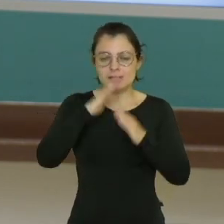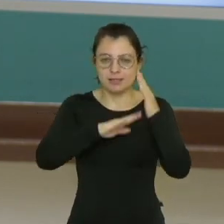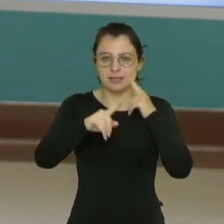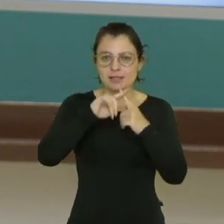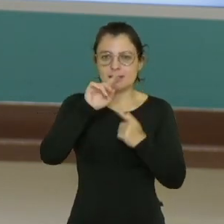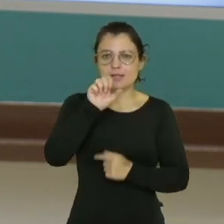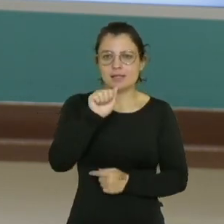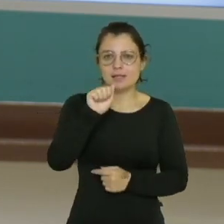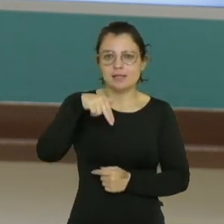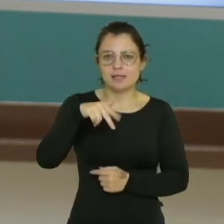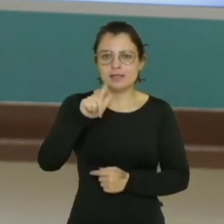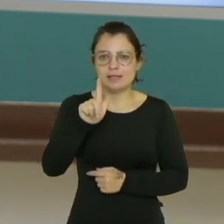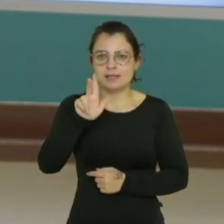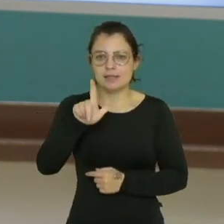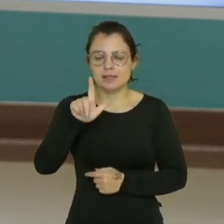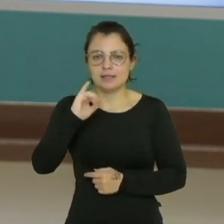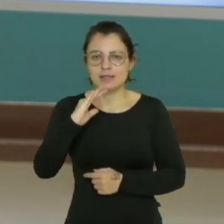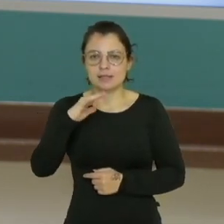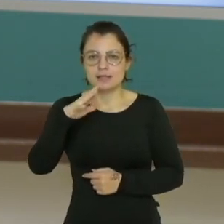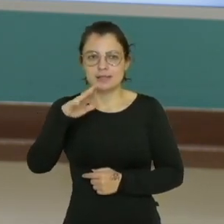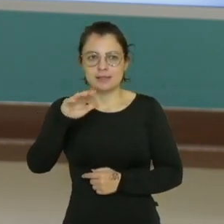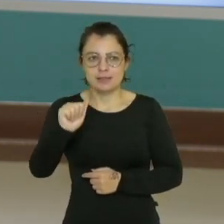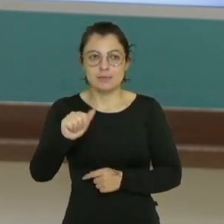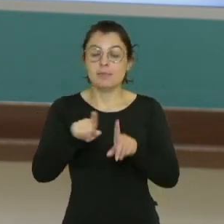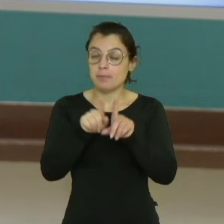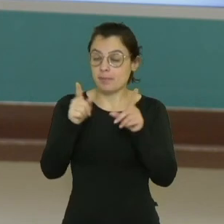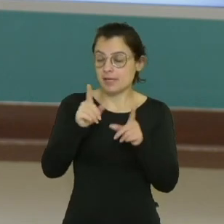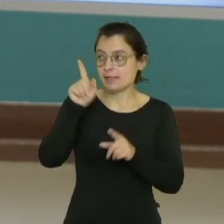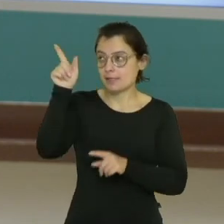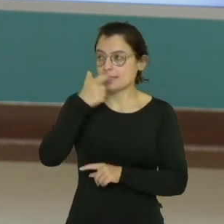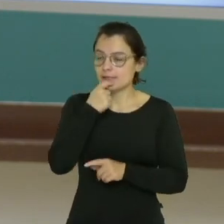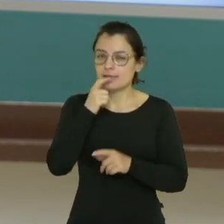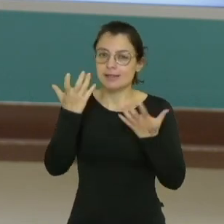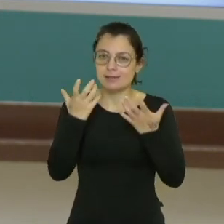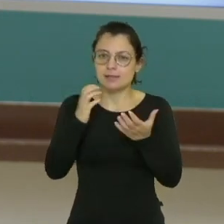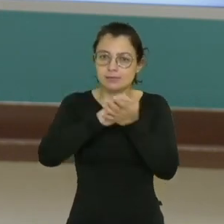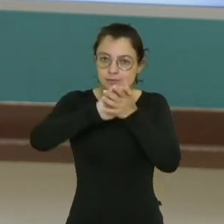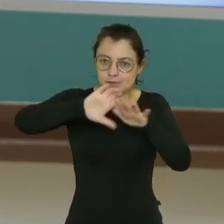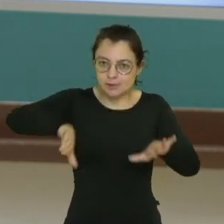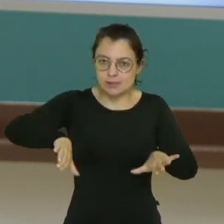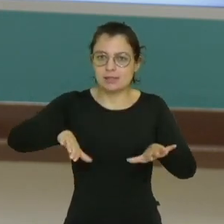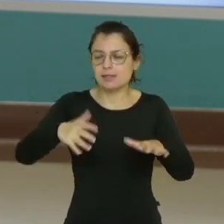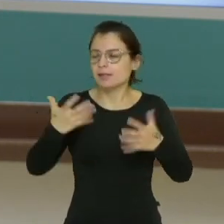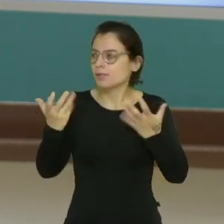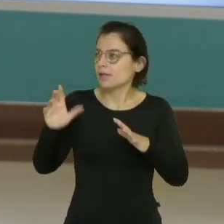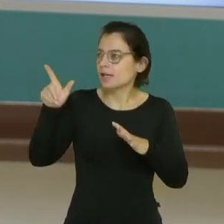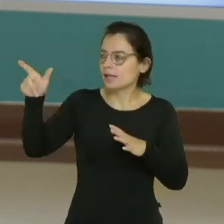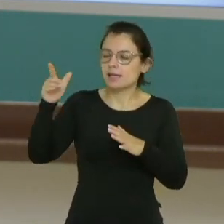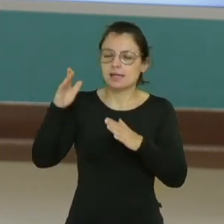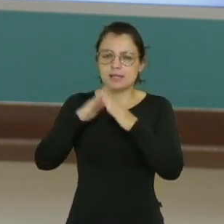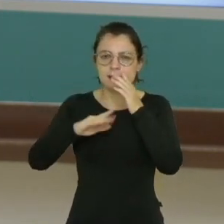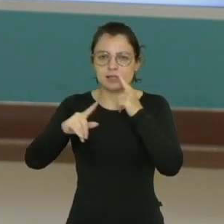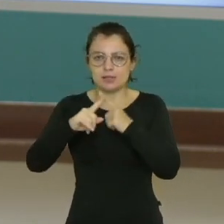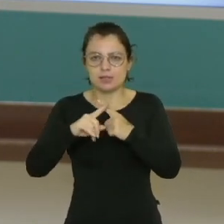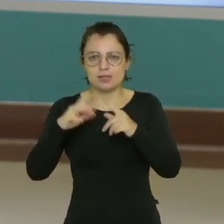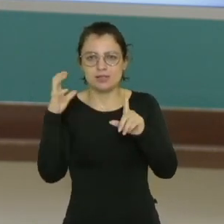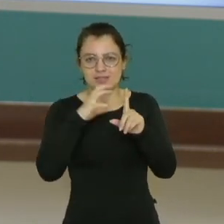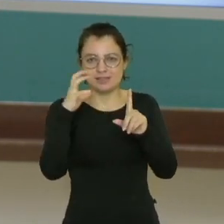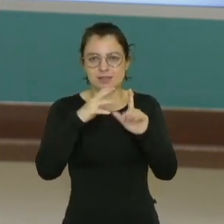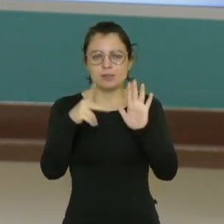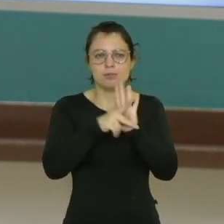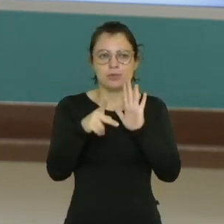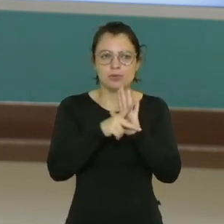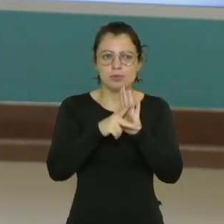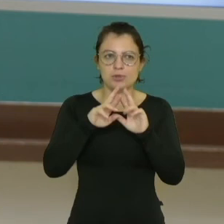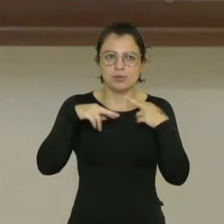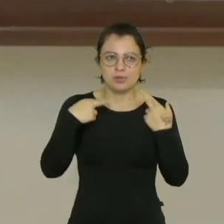na Inglaterra o principal motivo então foi ele se divorciar e não querer mais a interferência da Igreja Católica nos assuntos